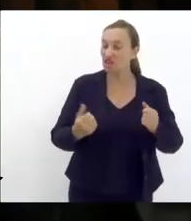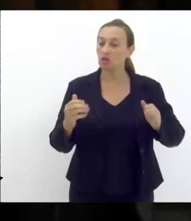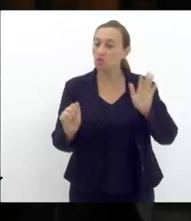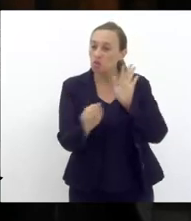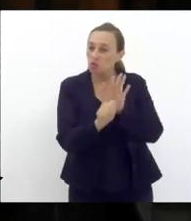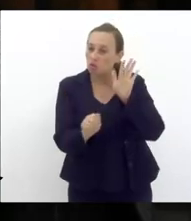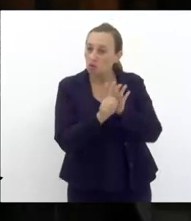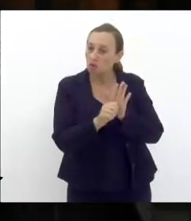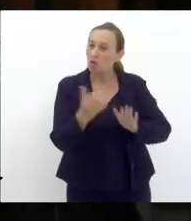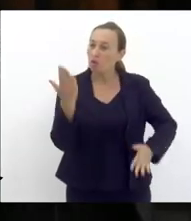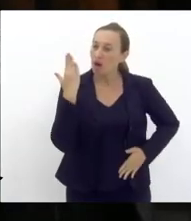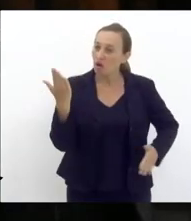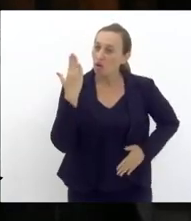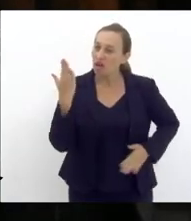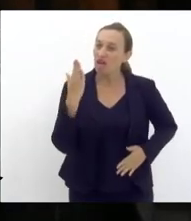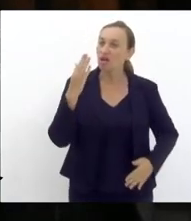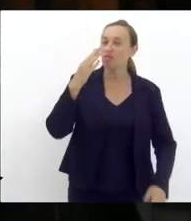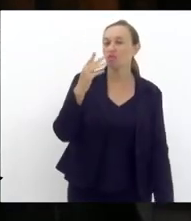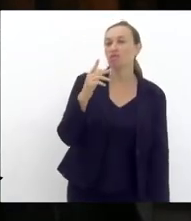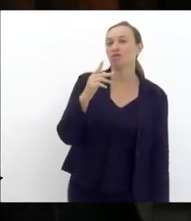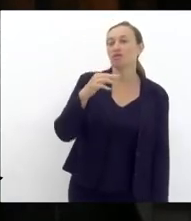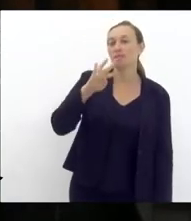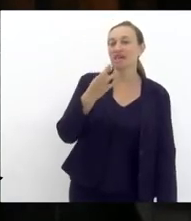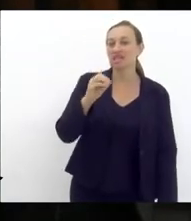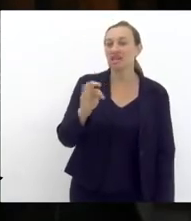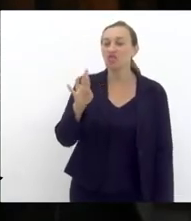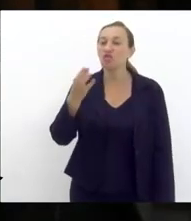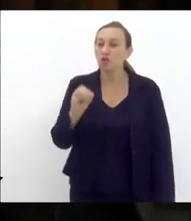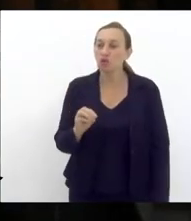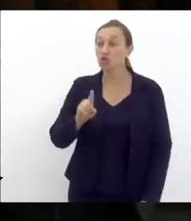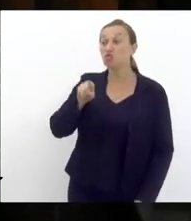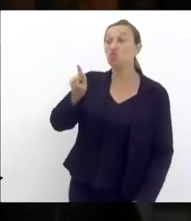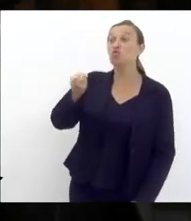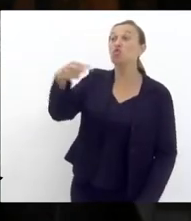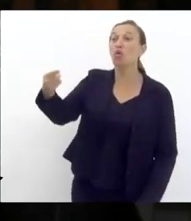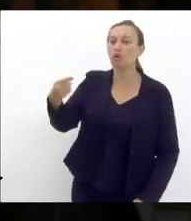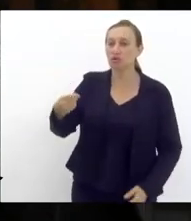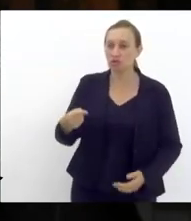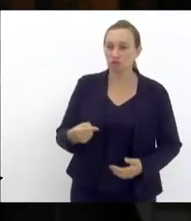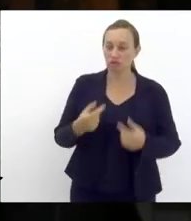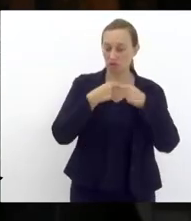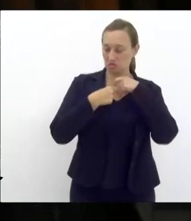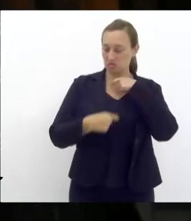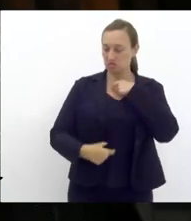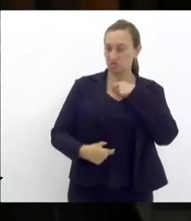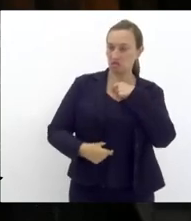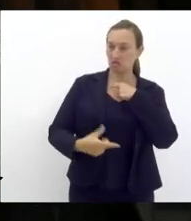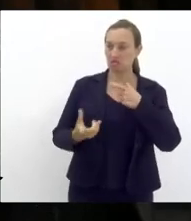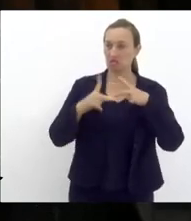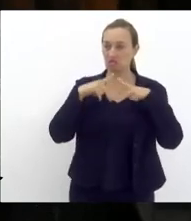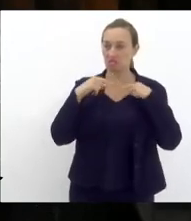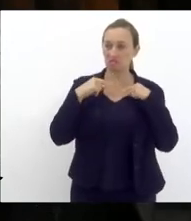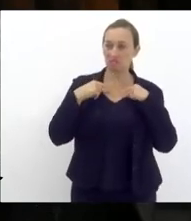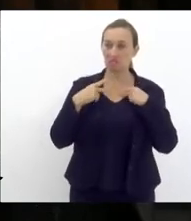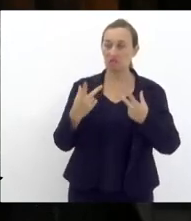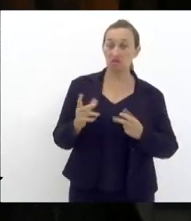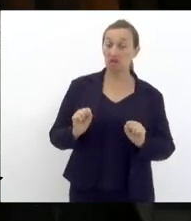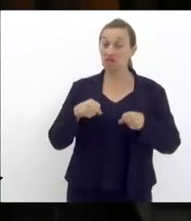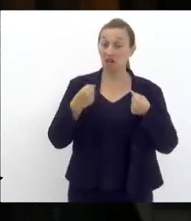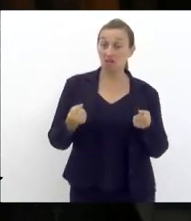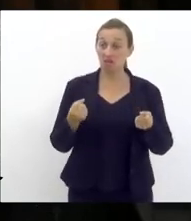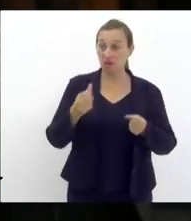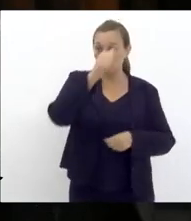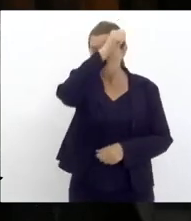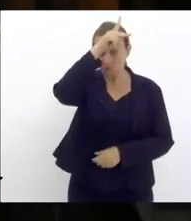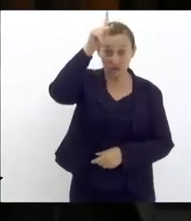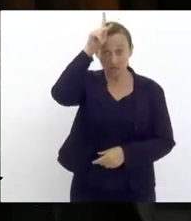e o outro deputado já tentou arrancar o terno aqui no plenário defende o